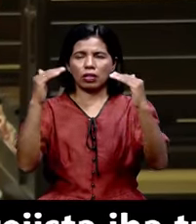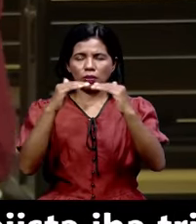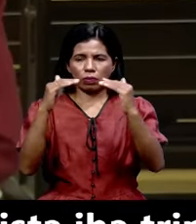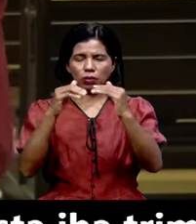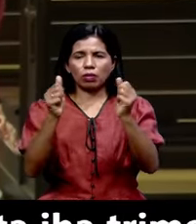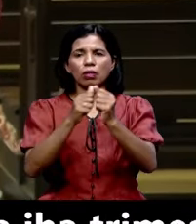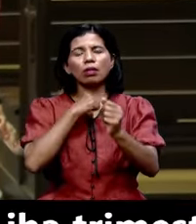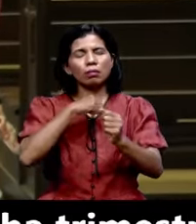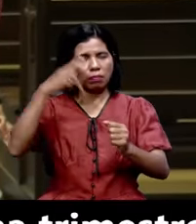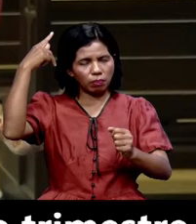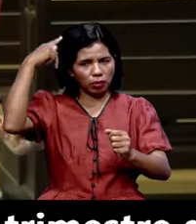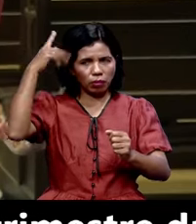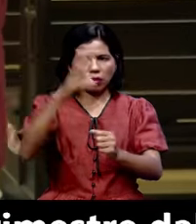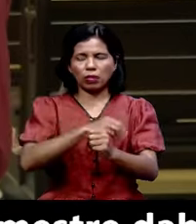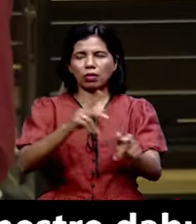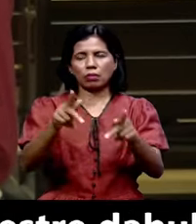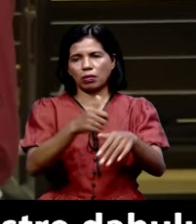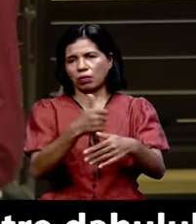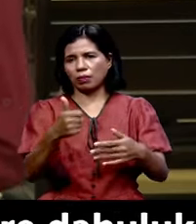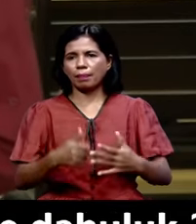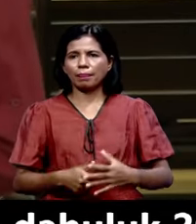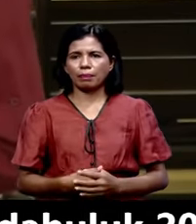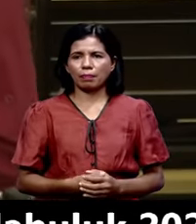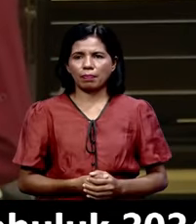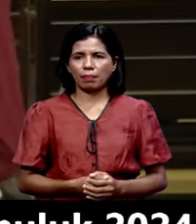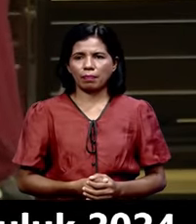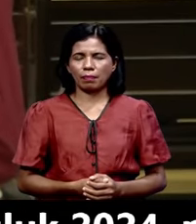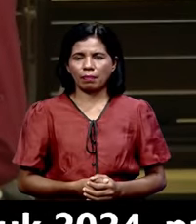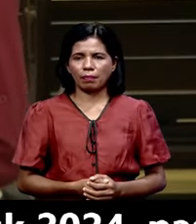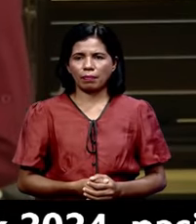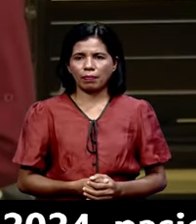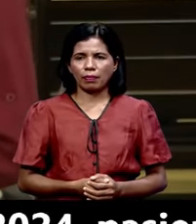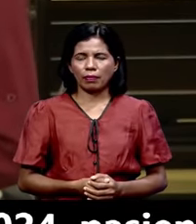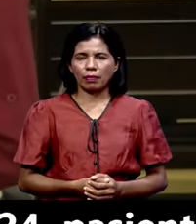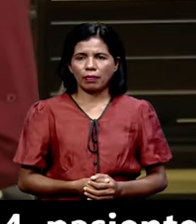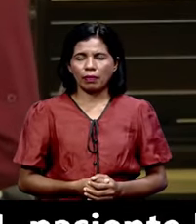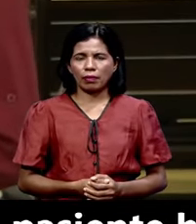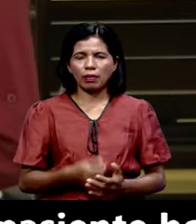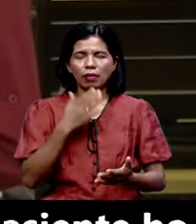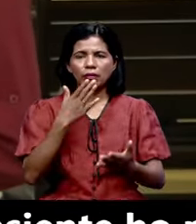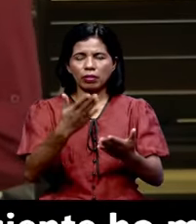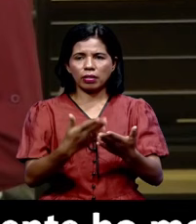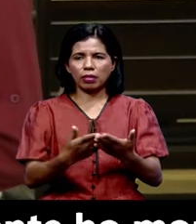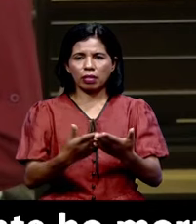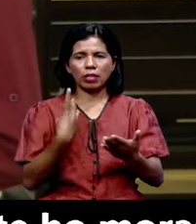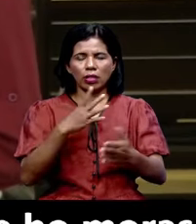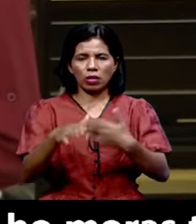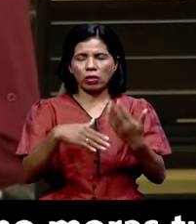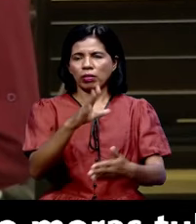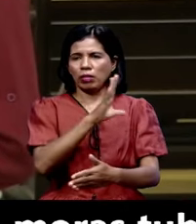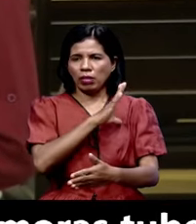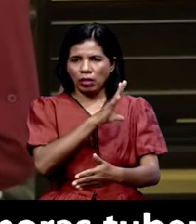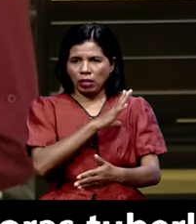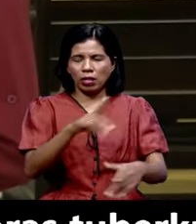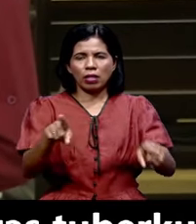nen ho religioso no religiosa sira dia buat nebe ita hotu rein